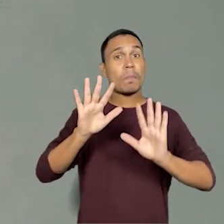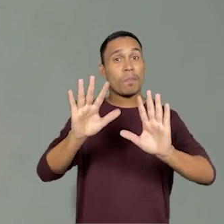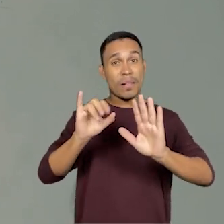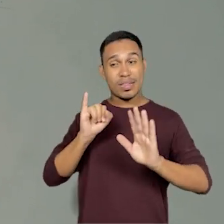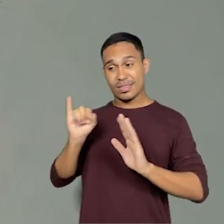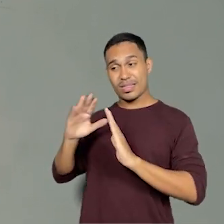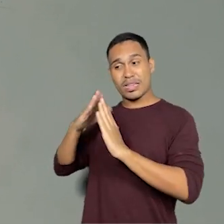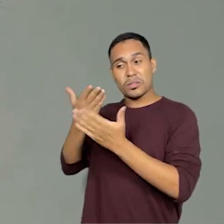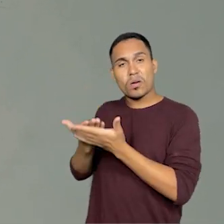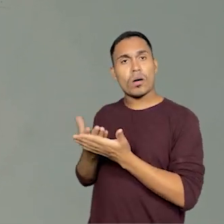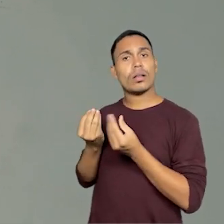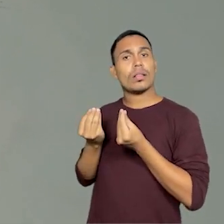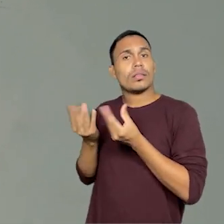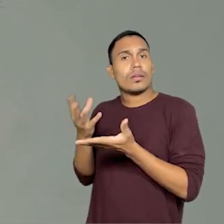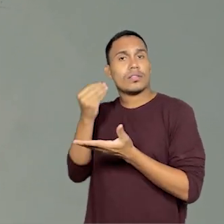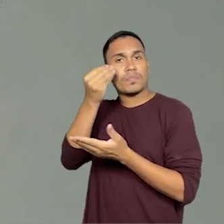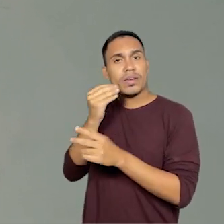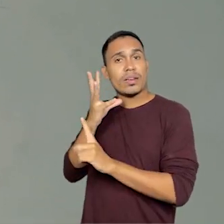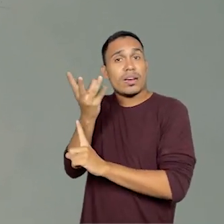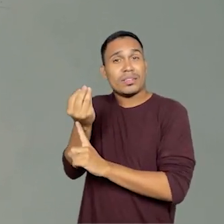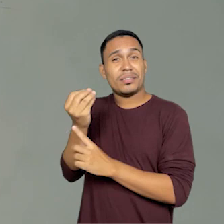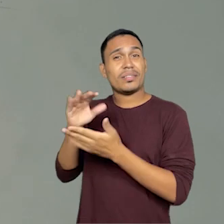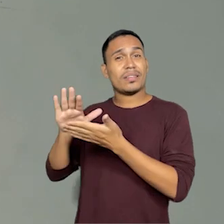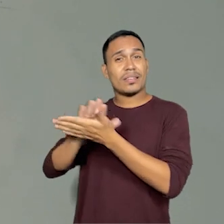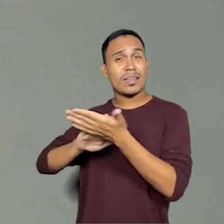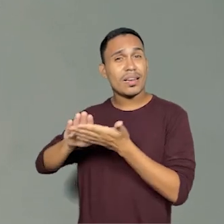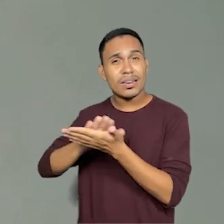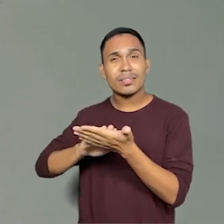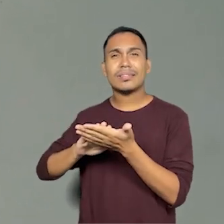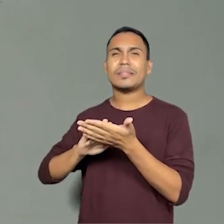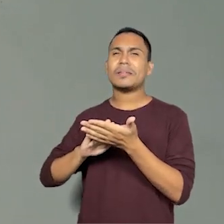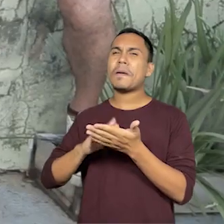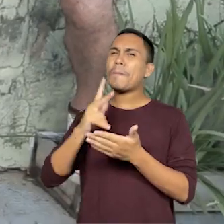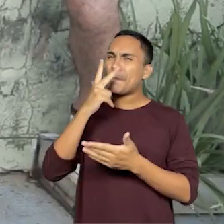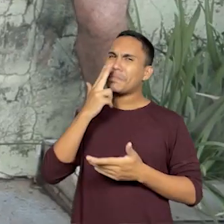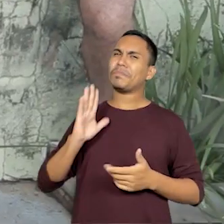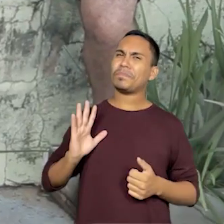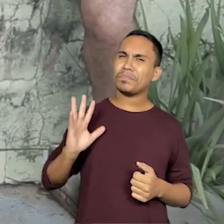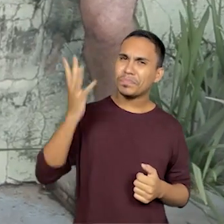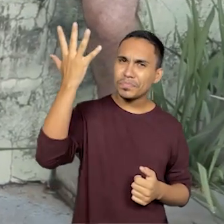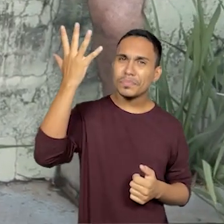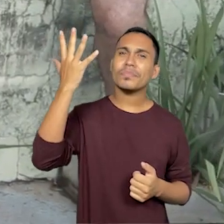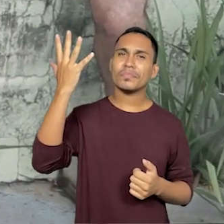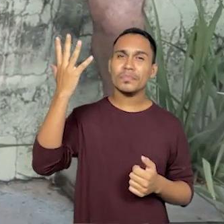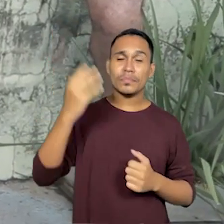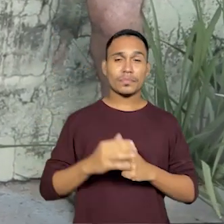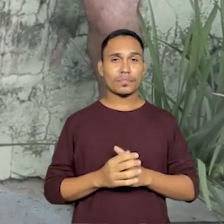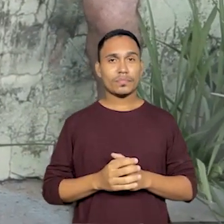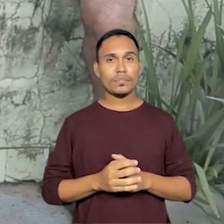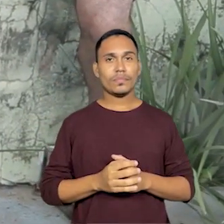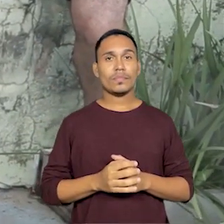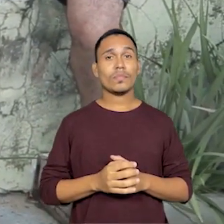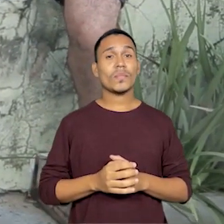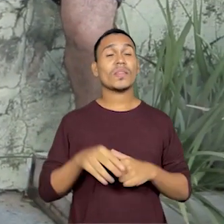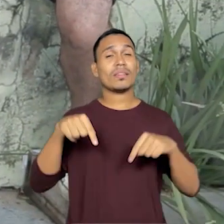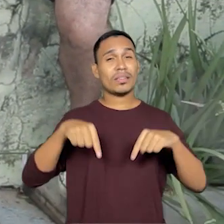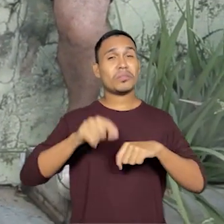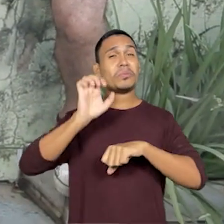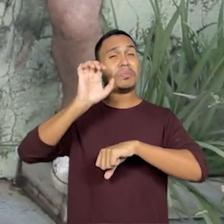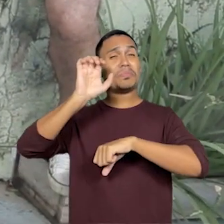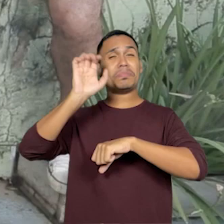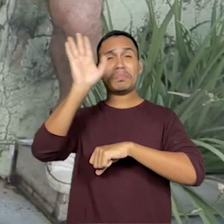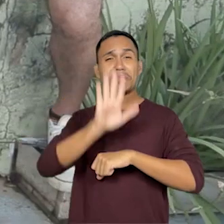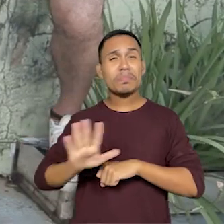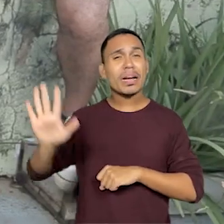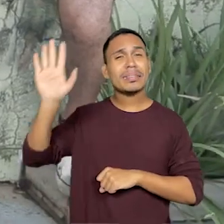embora alguns... acabem enveredando por esse caminho, ela deixa uma semente. Eu acho que já o Estado brasileiro, de uma forma